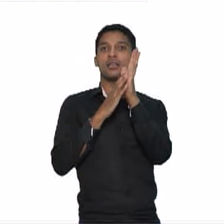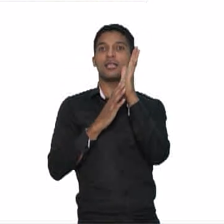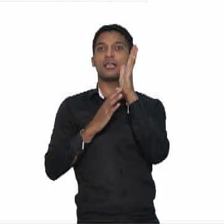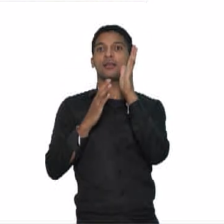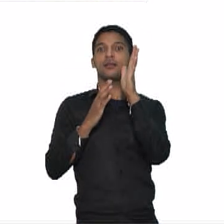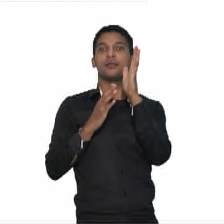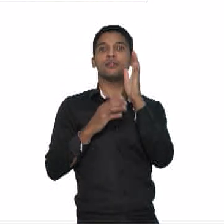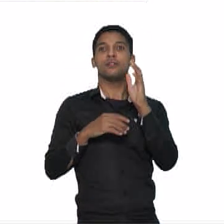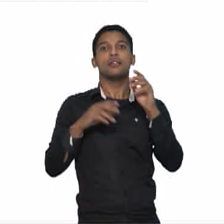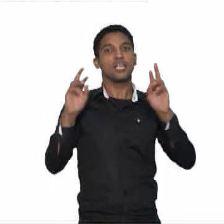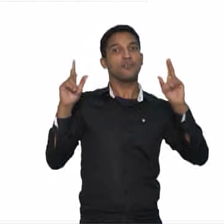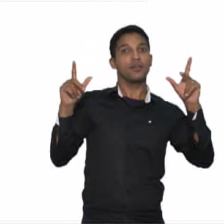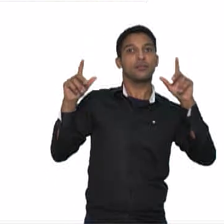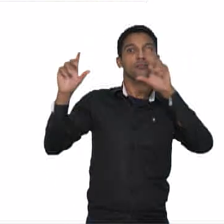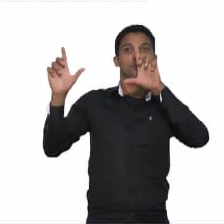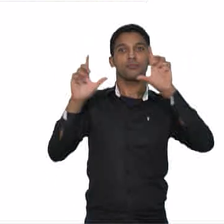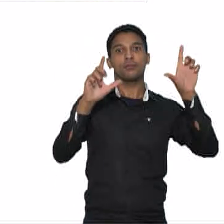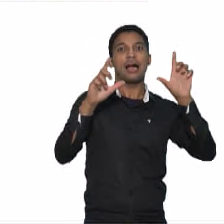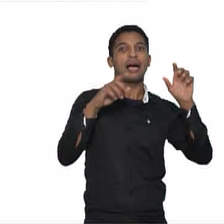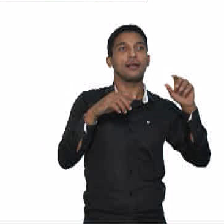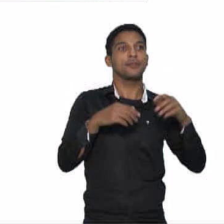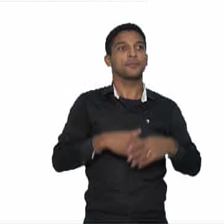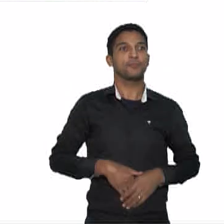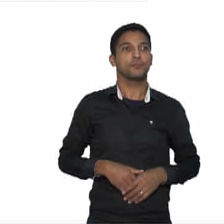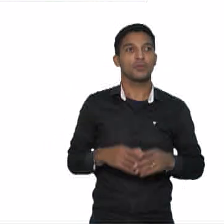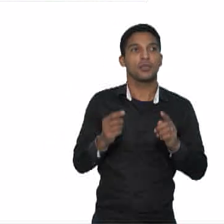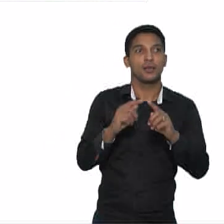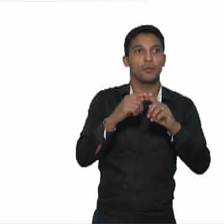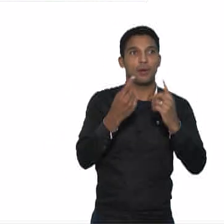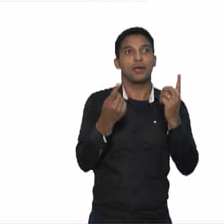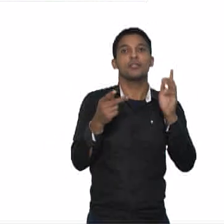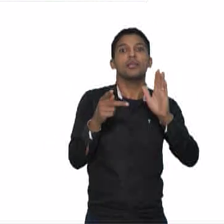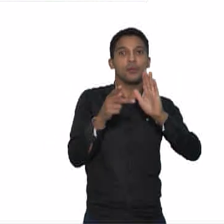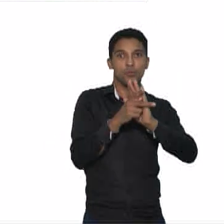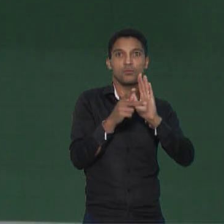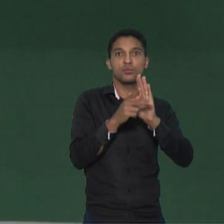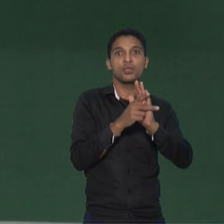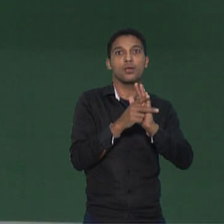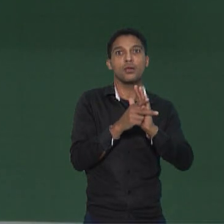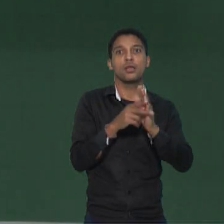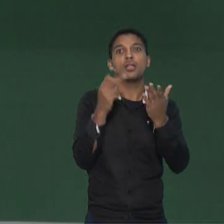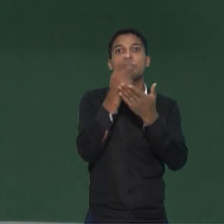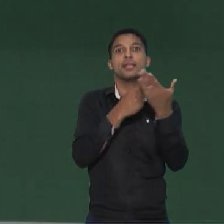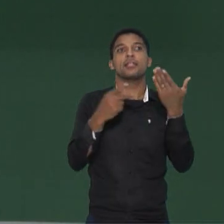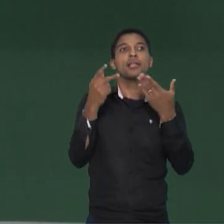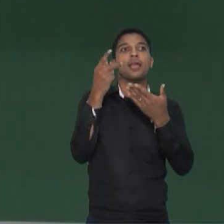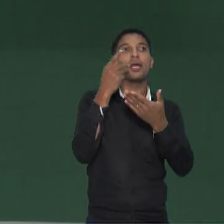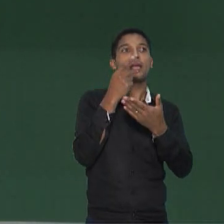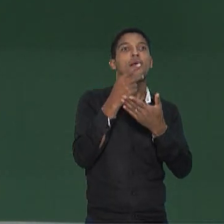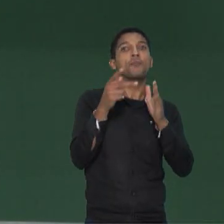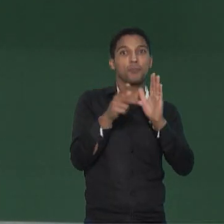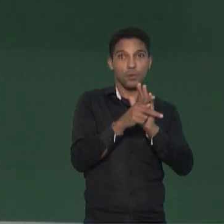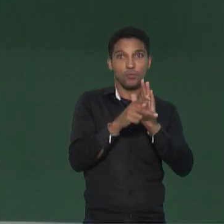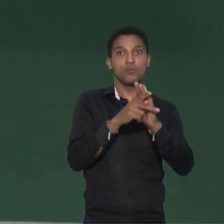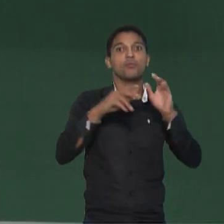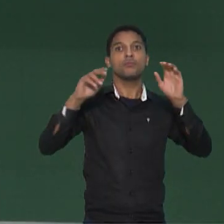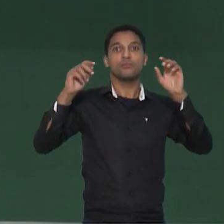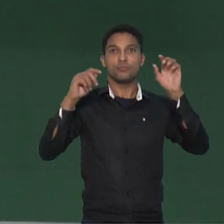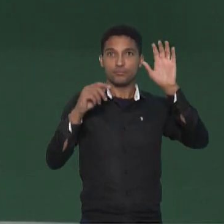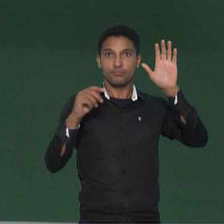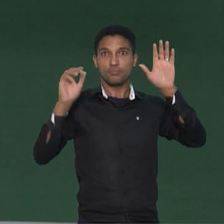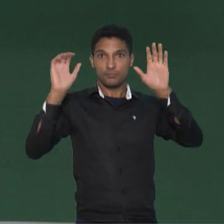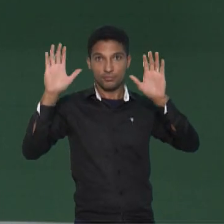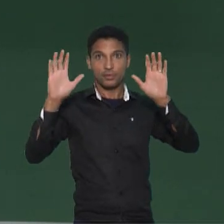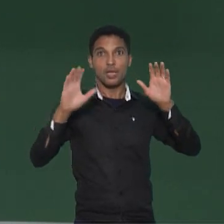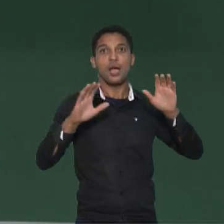essa diferença entre uma obra e outra, mas a inspiração, ela é válida, tá? A inspiração lá do Renascimento, tá, pessoal? Mais uma